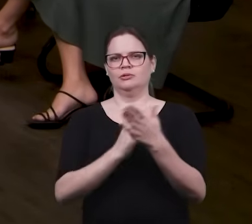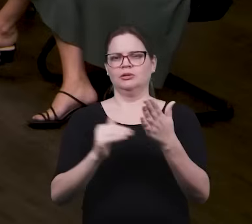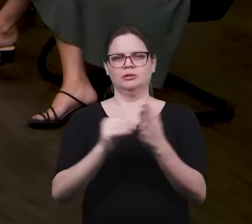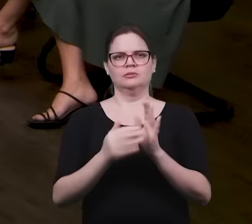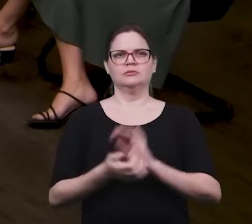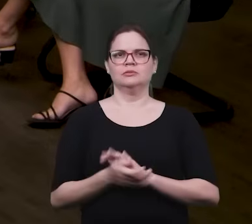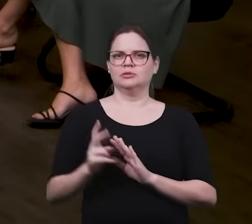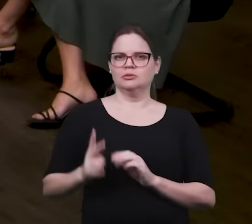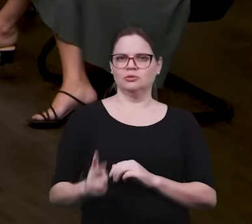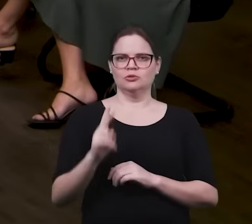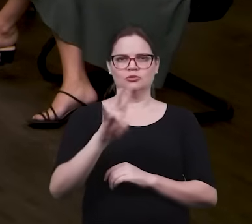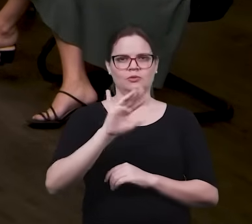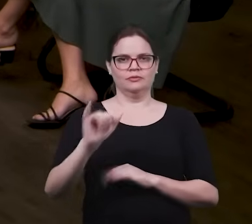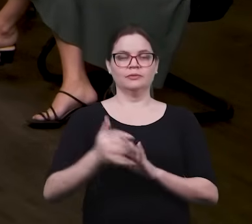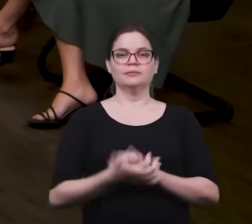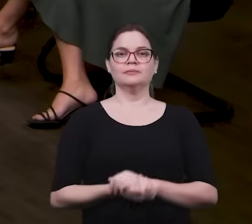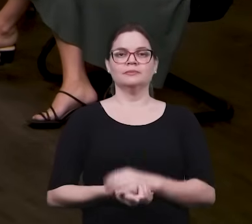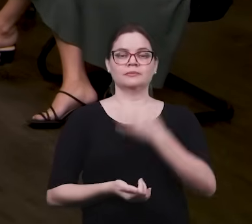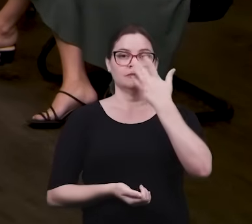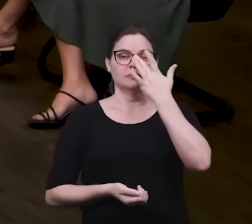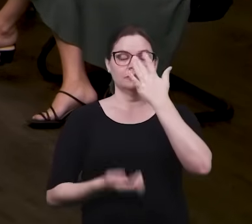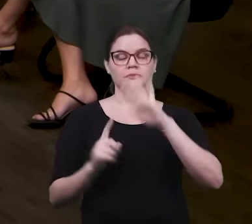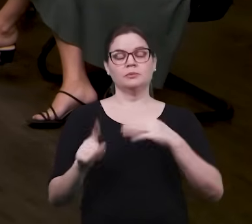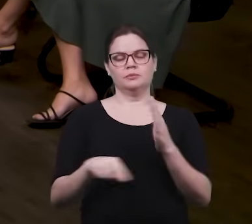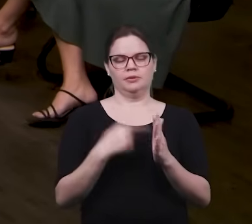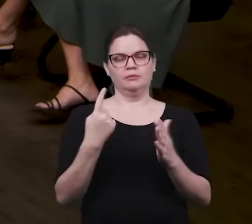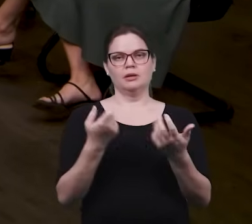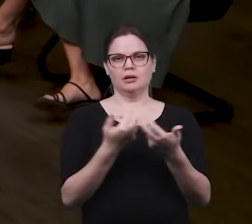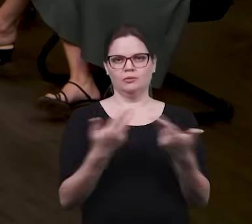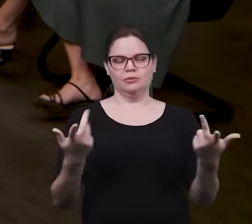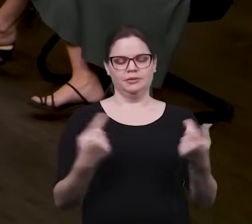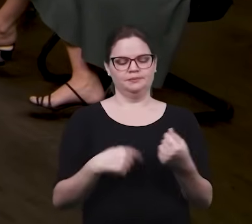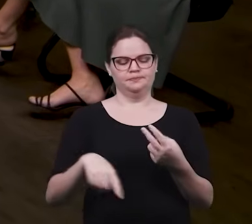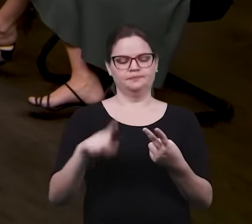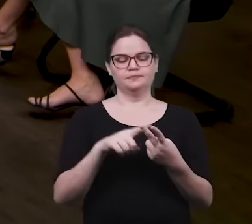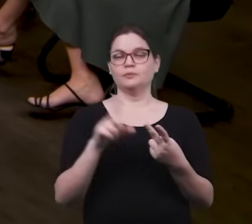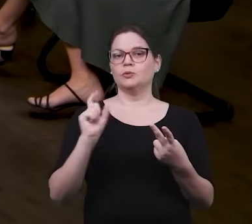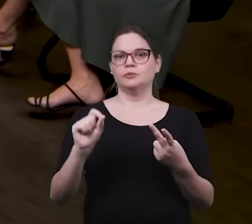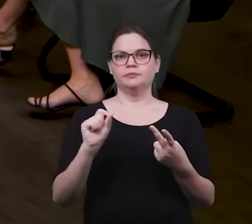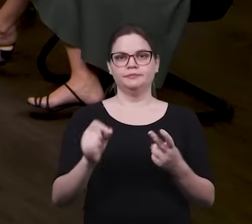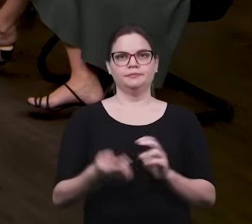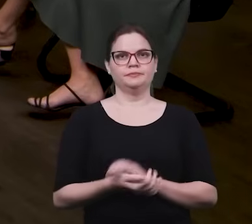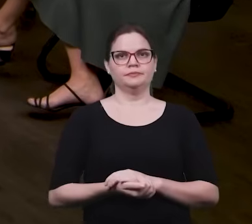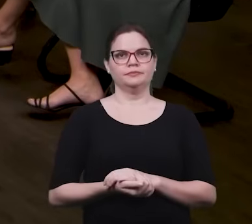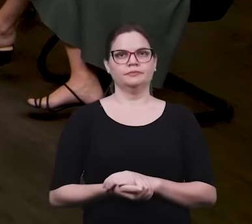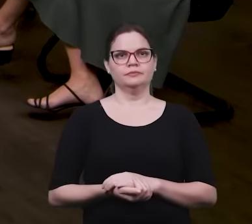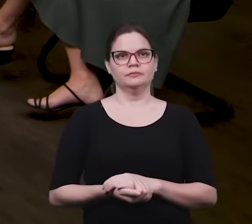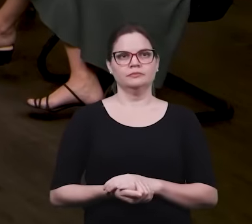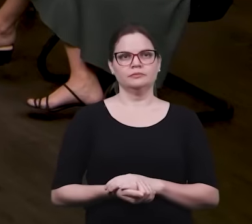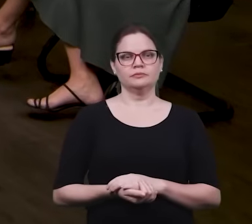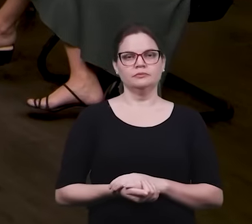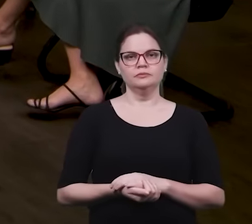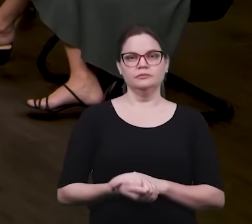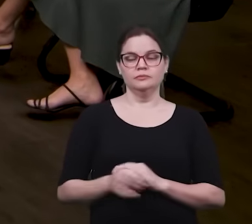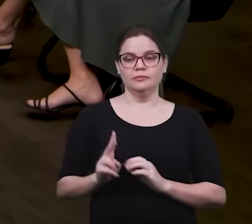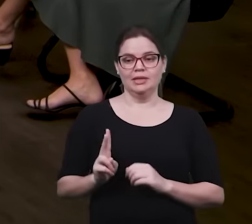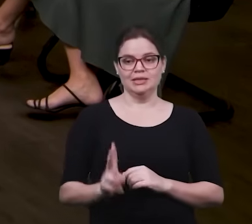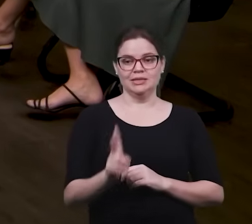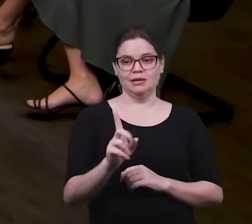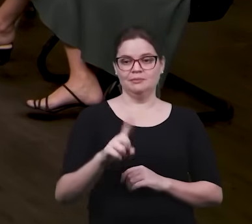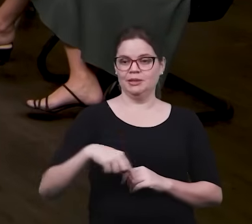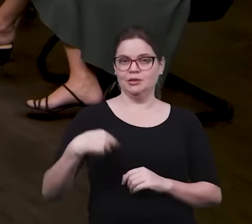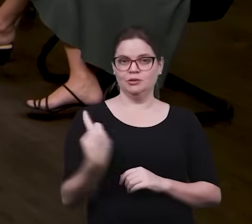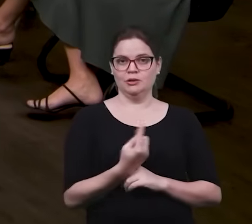dia de hoje e continuará dando. Então esse é um primeiro ponto. O segundo, sempre